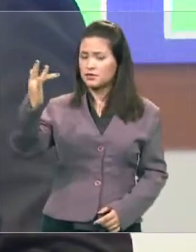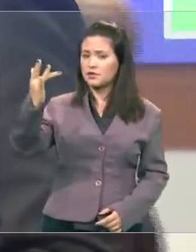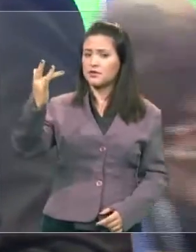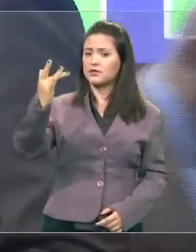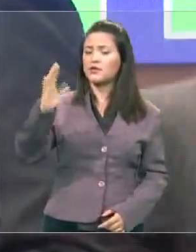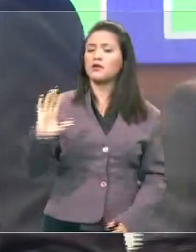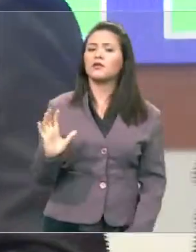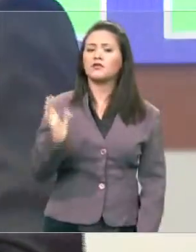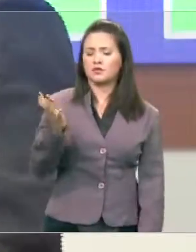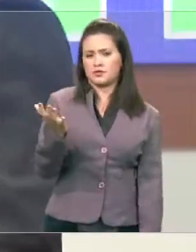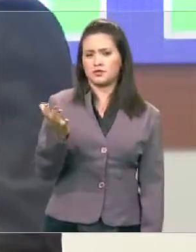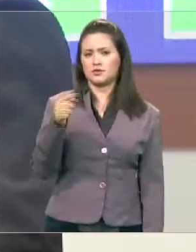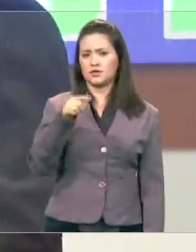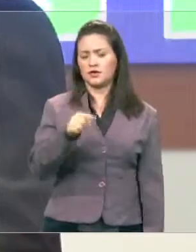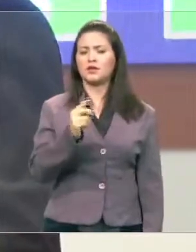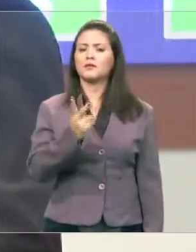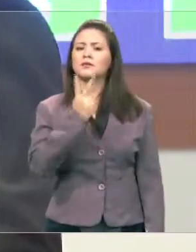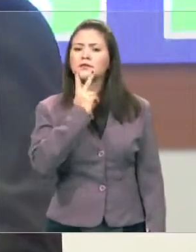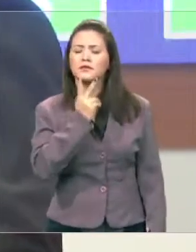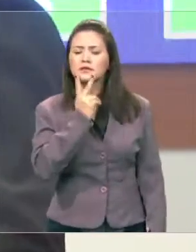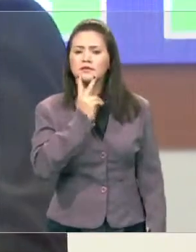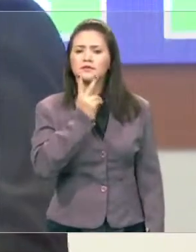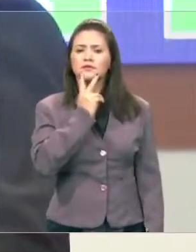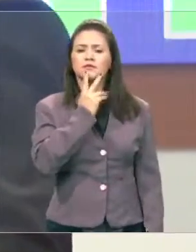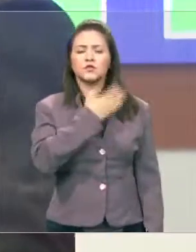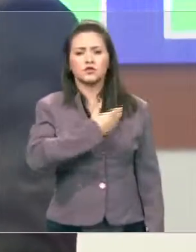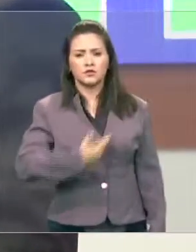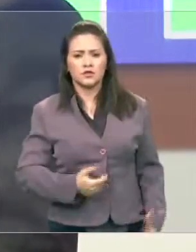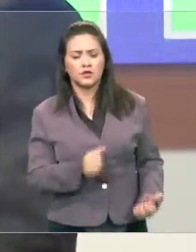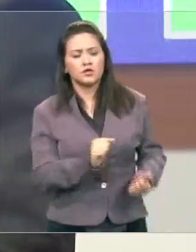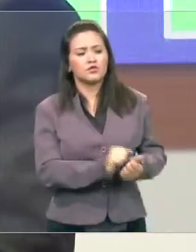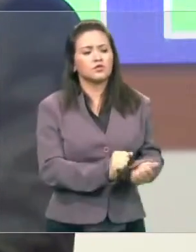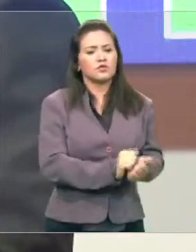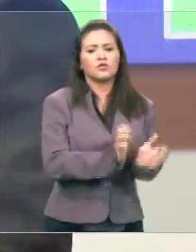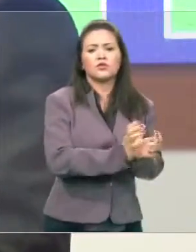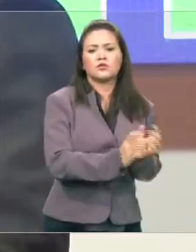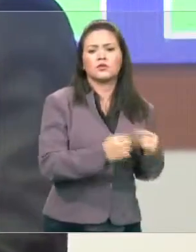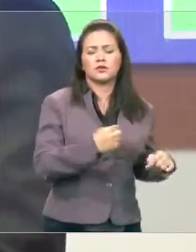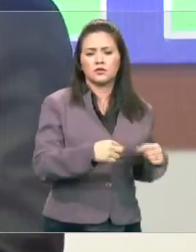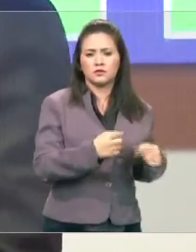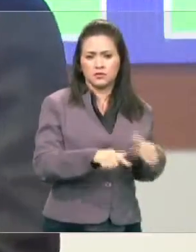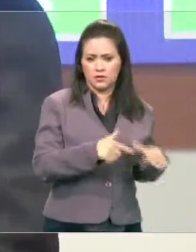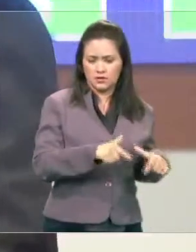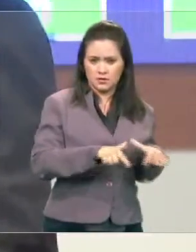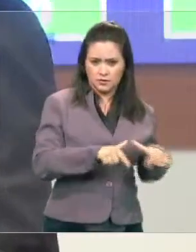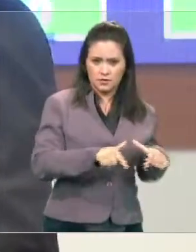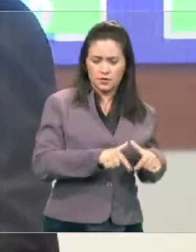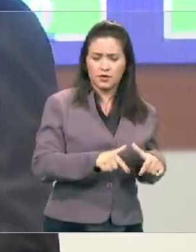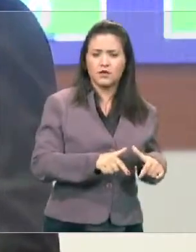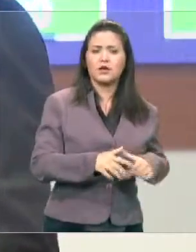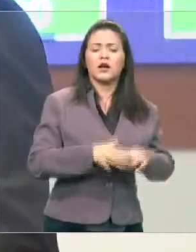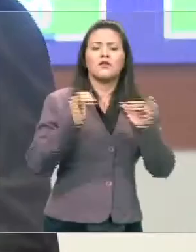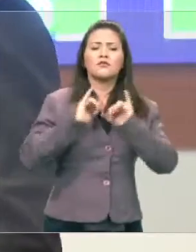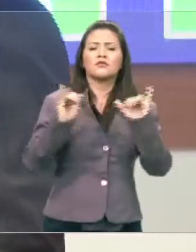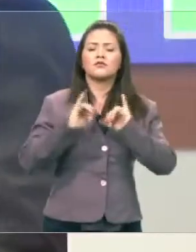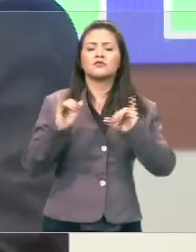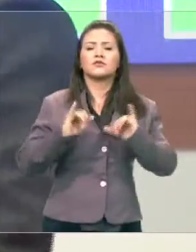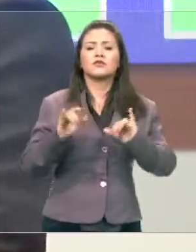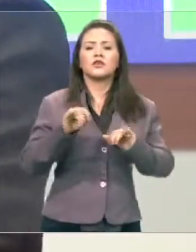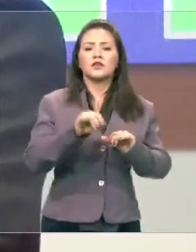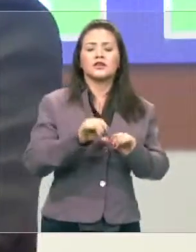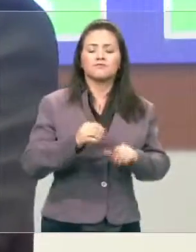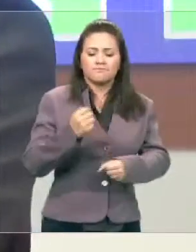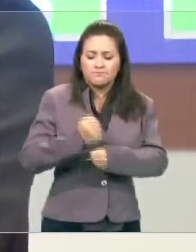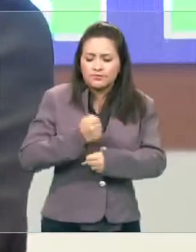Vitória, o governador, junto com toda a sua equipe, para anunciar a restauração dessa importante via que liga os